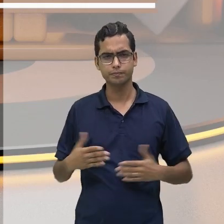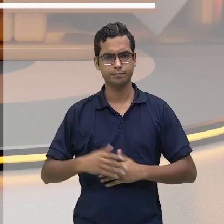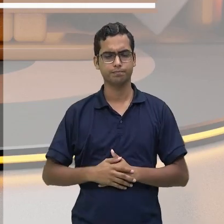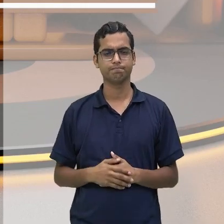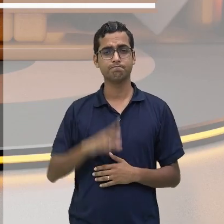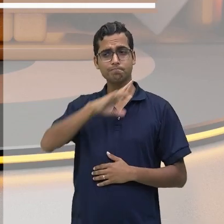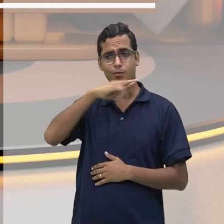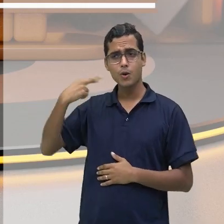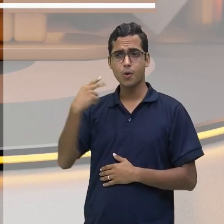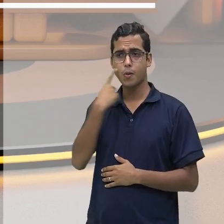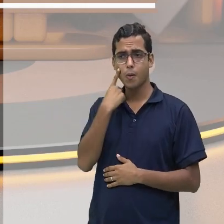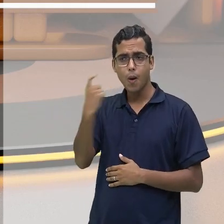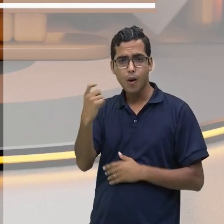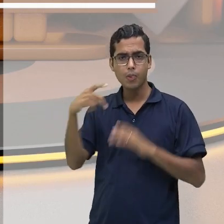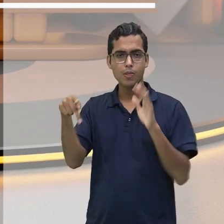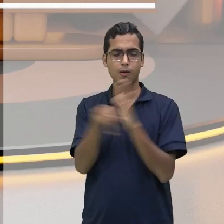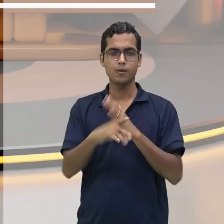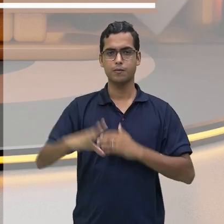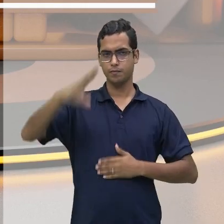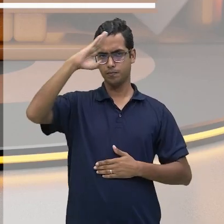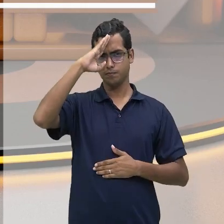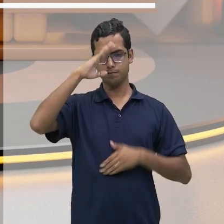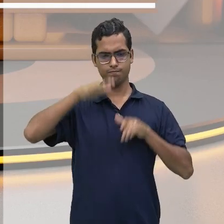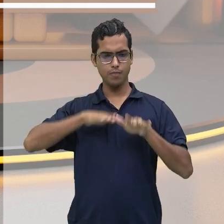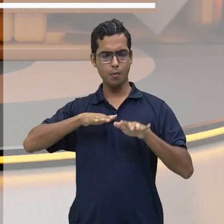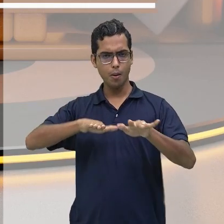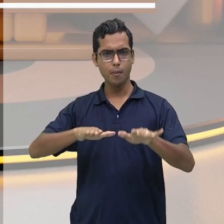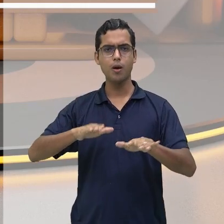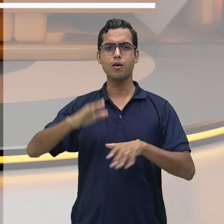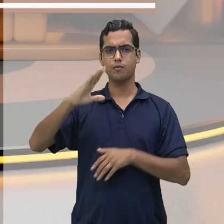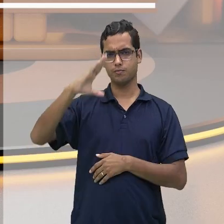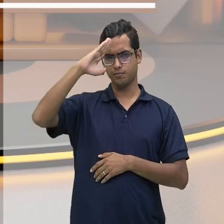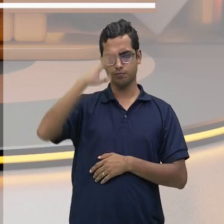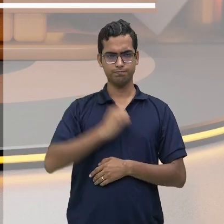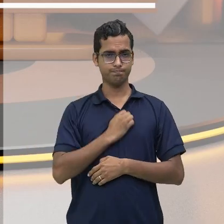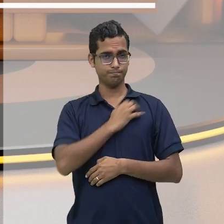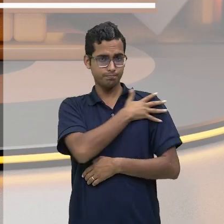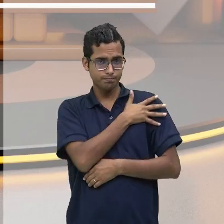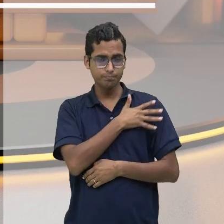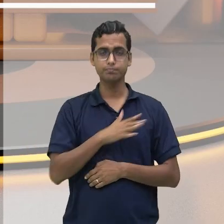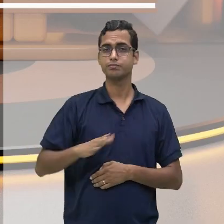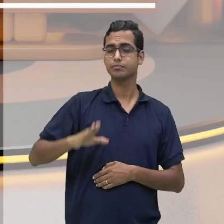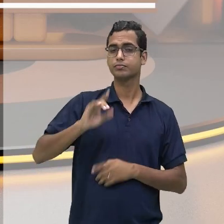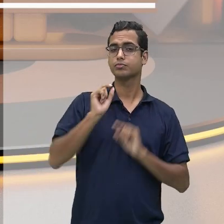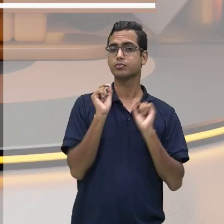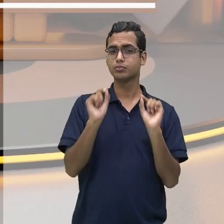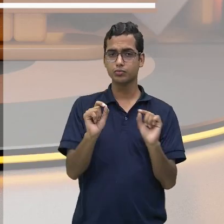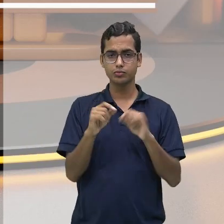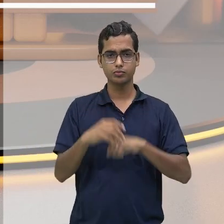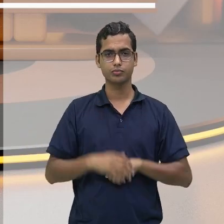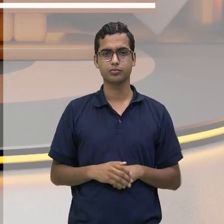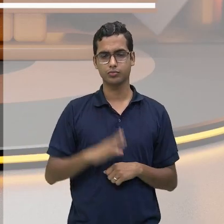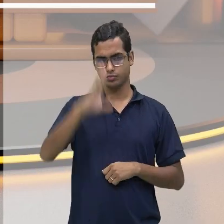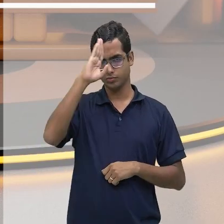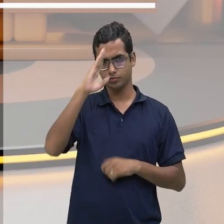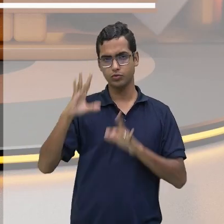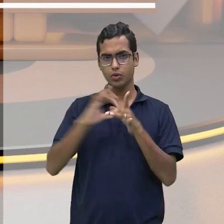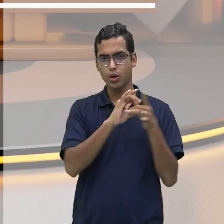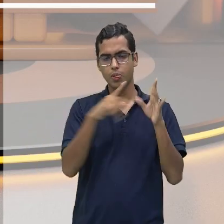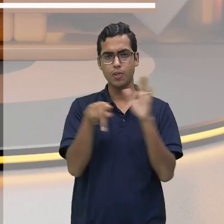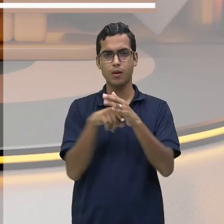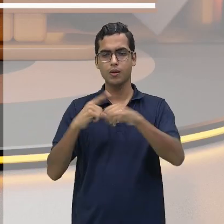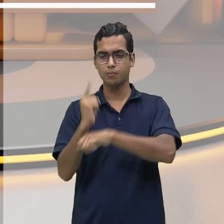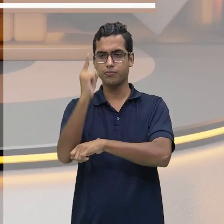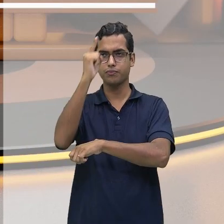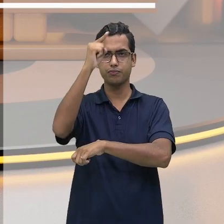ser os interesses militares, né? Principalmente pela parte do arsenal nuclear e também